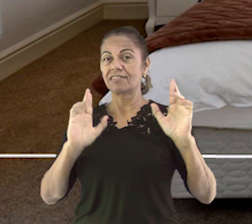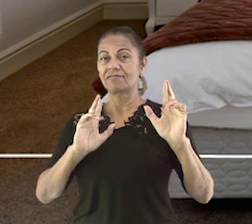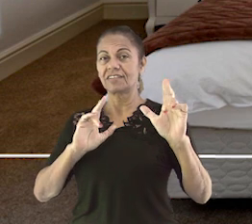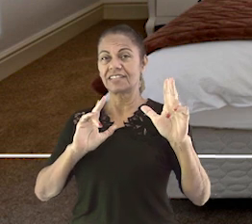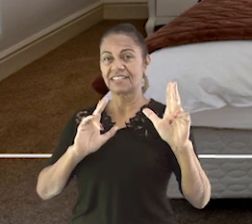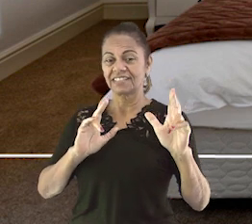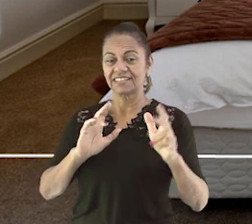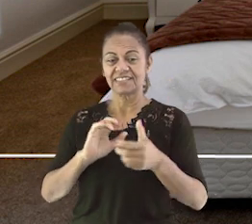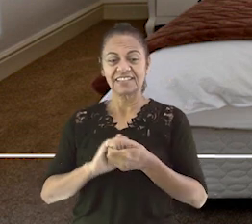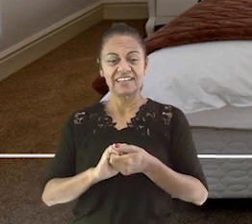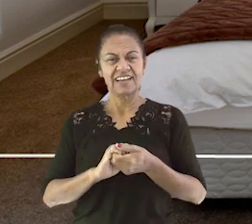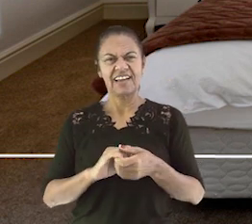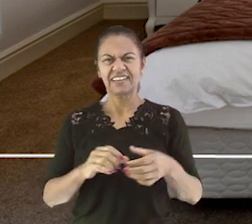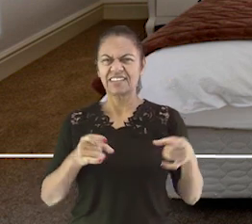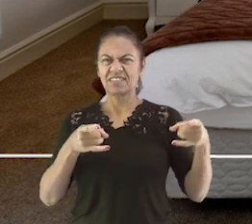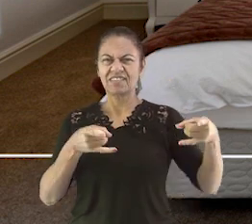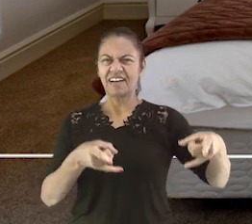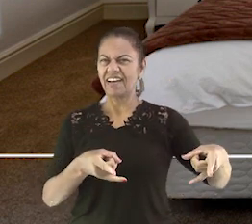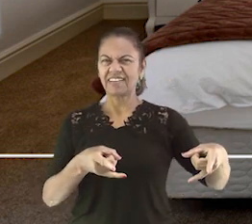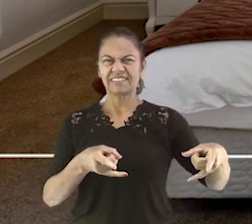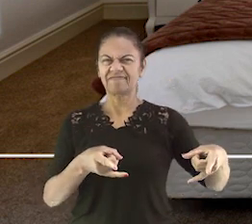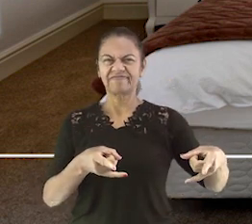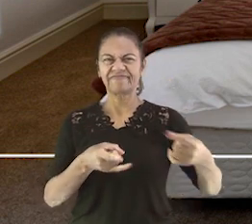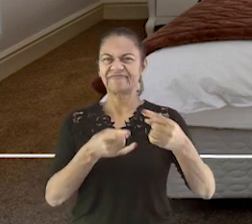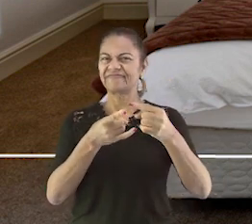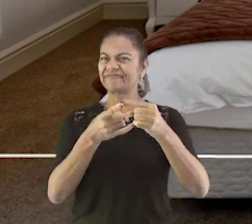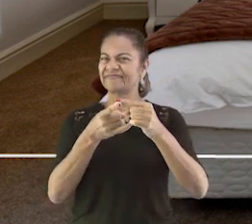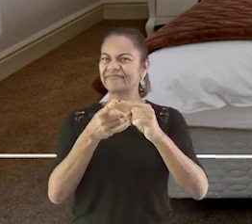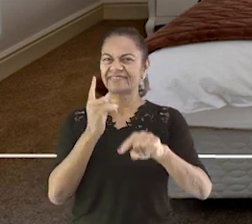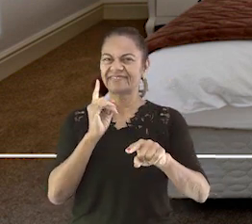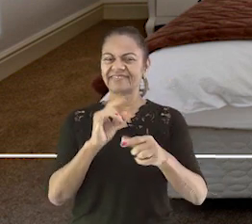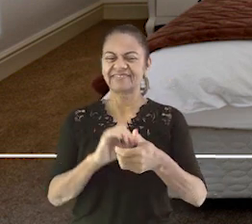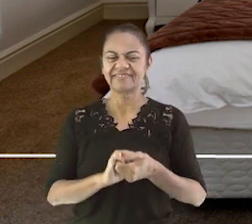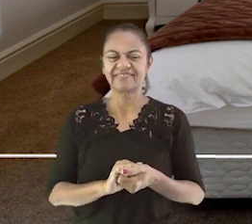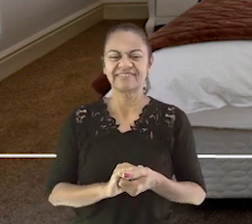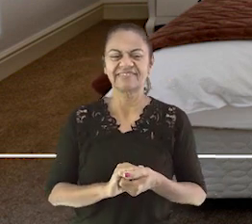no meu quarto não dá, não é?